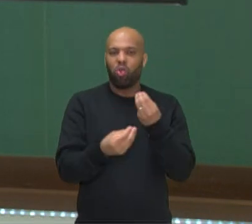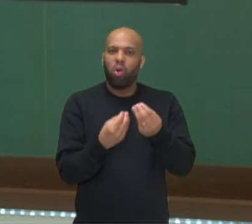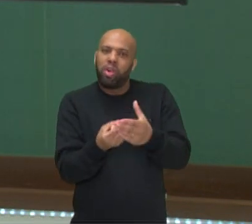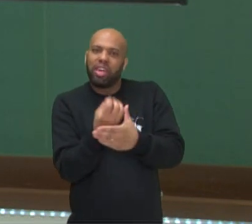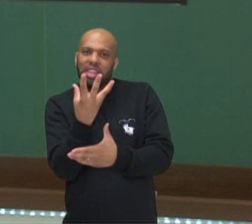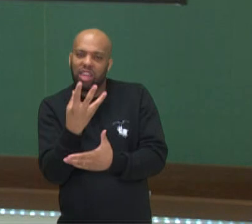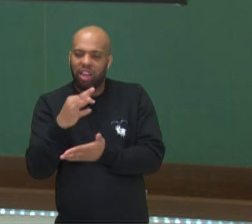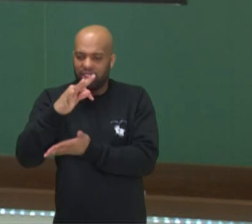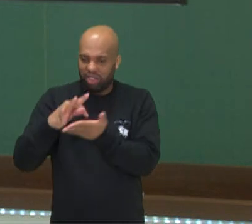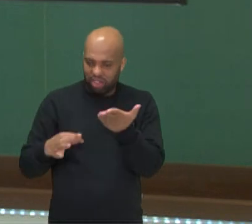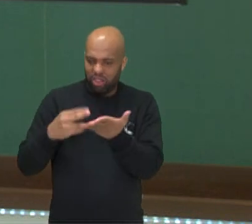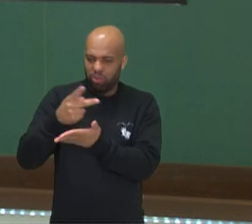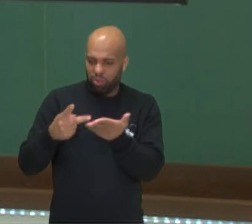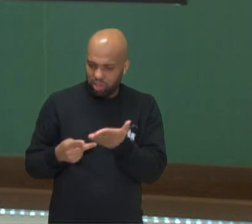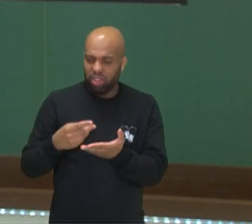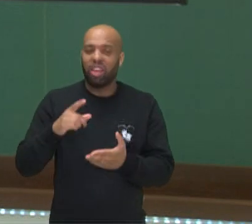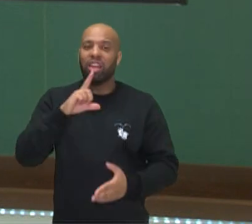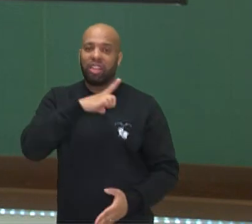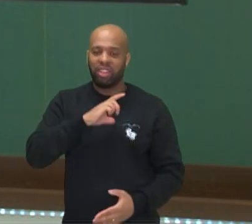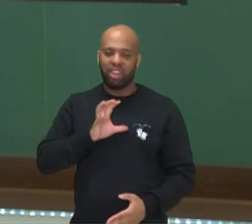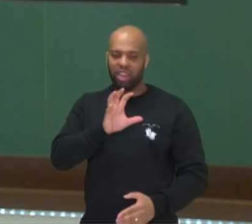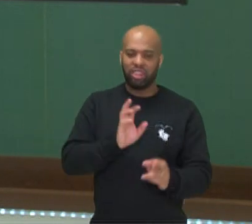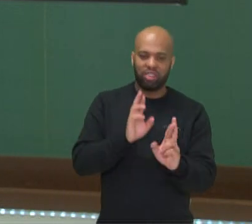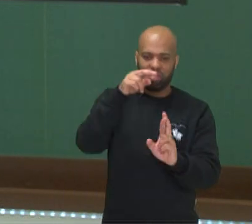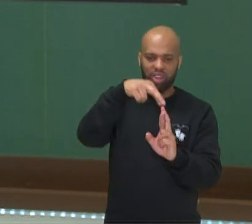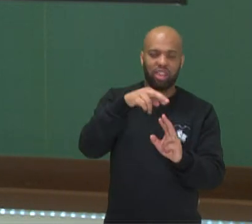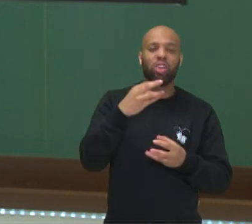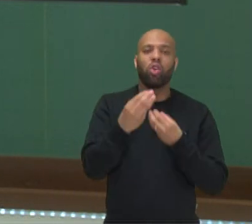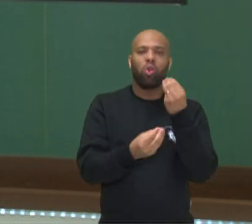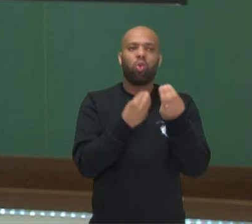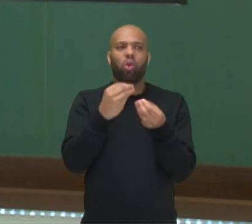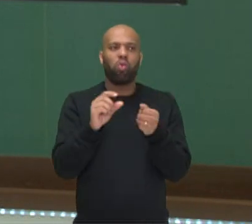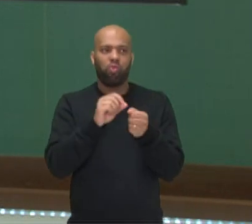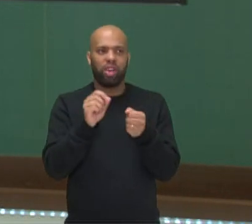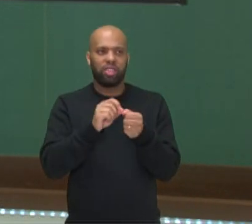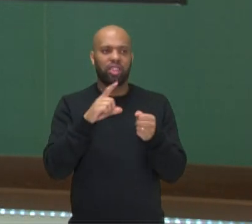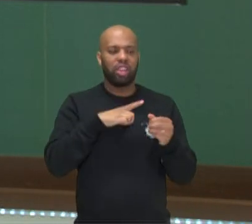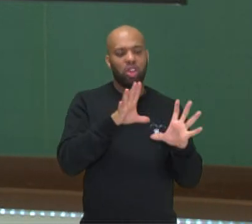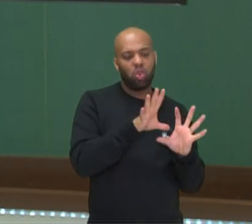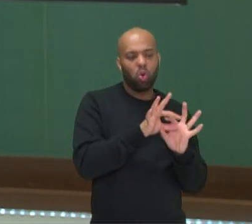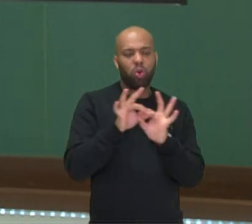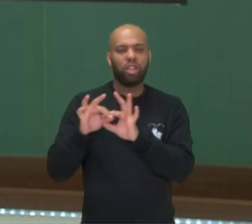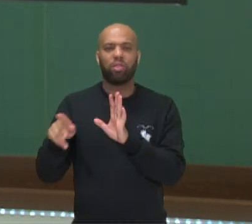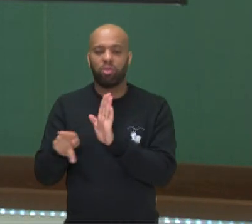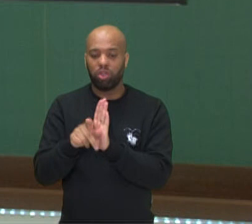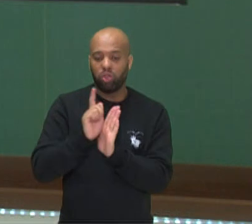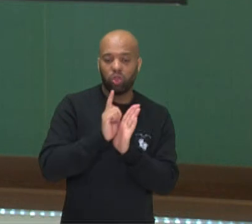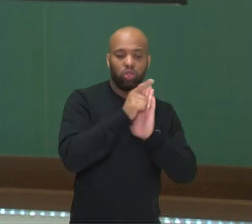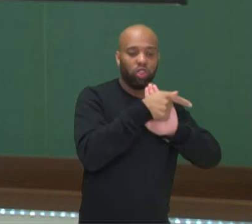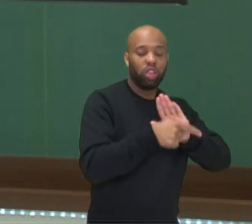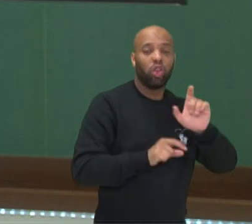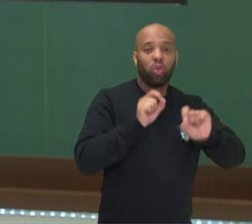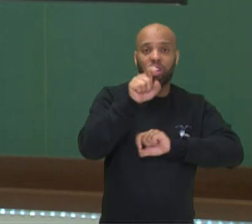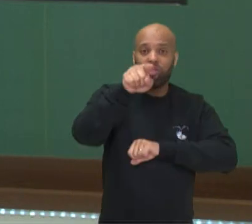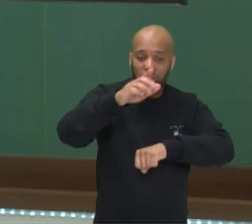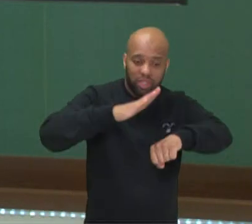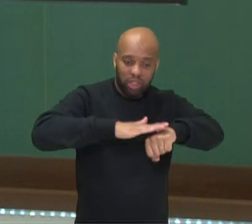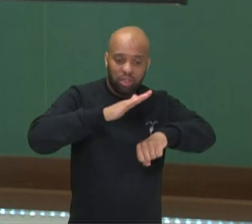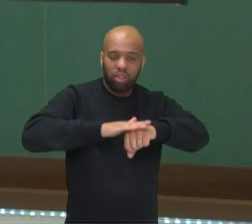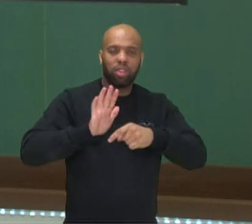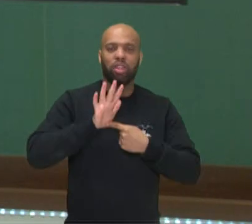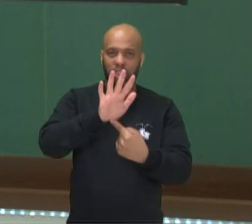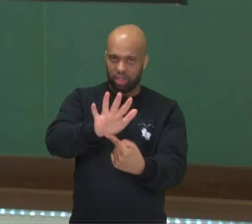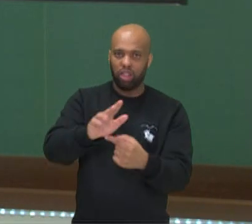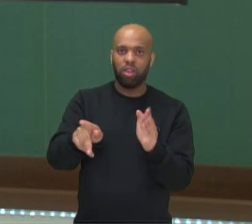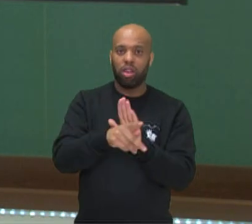você tem essa referência, né, de como fazer um texto daquele gênero ao qual você está